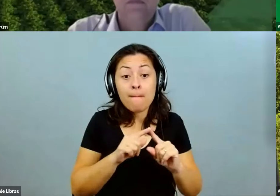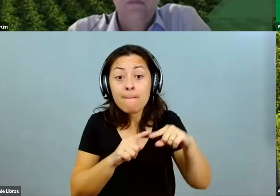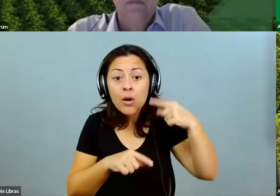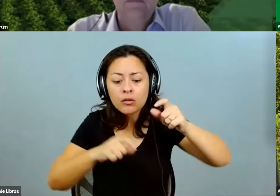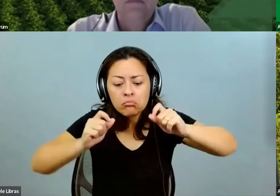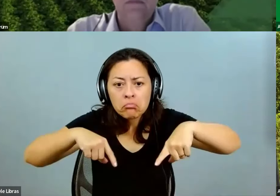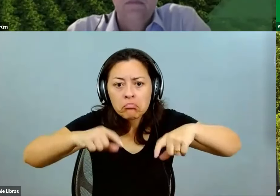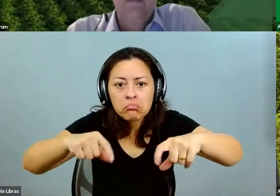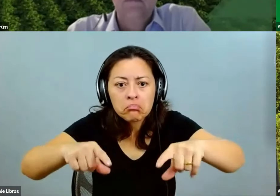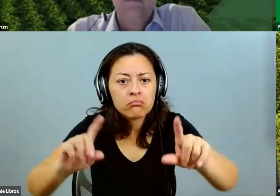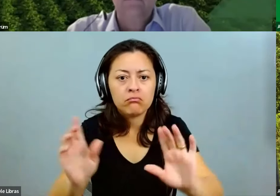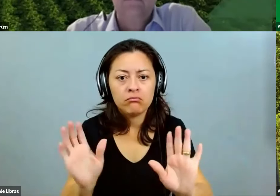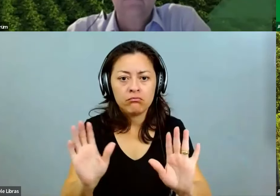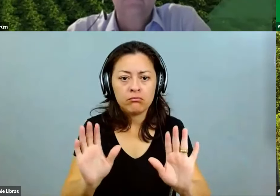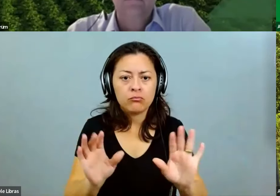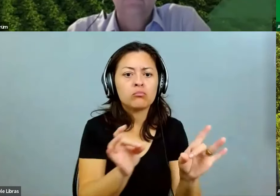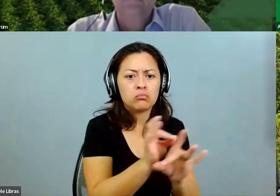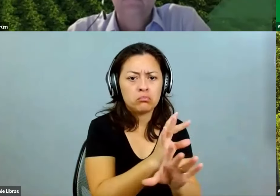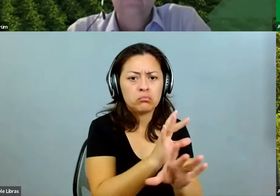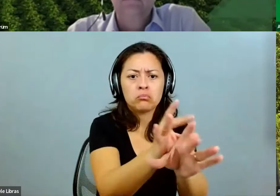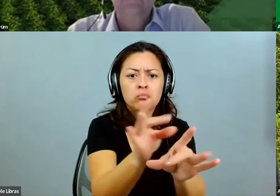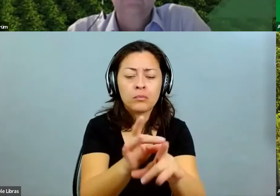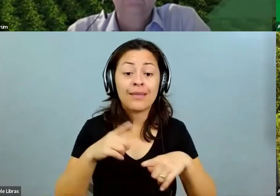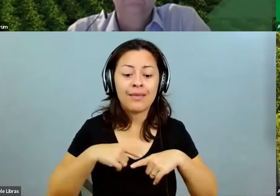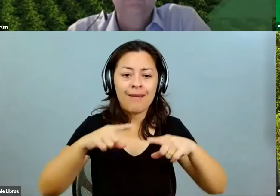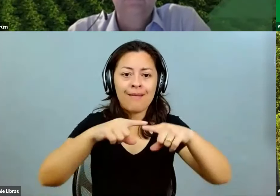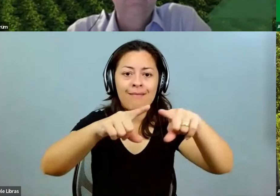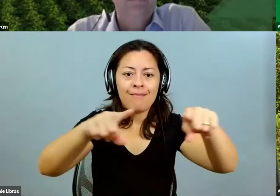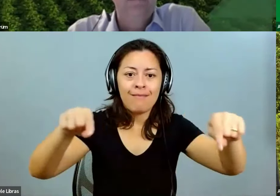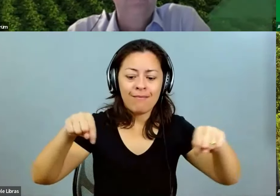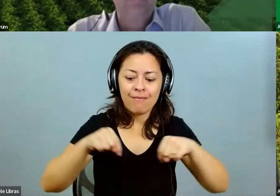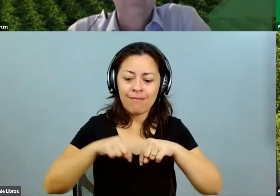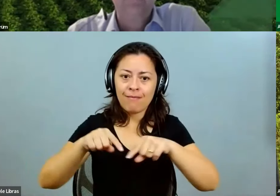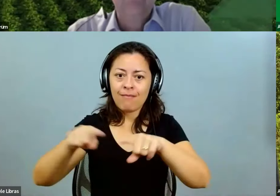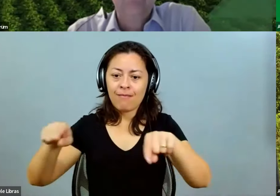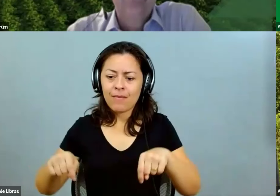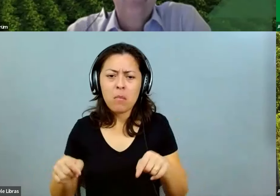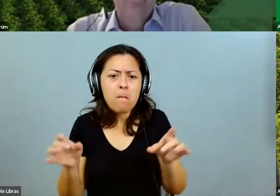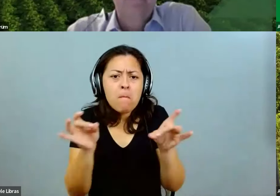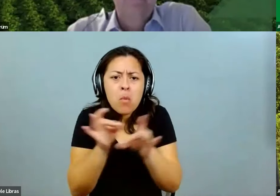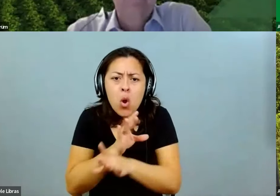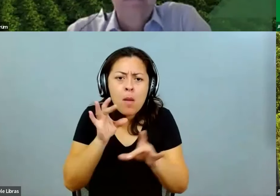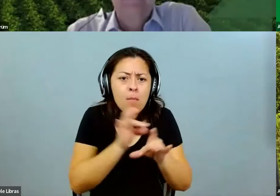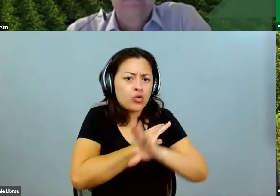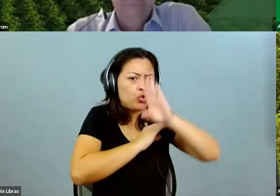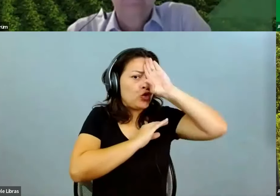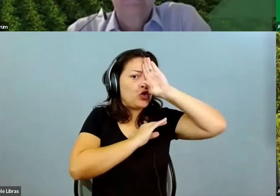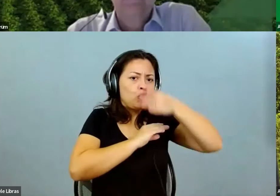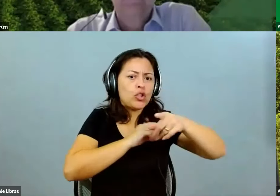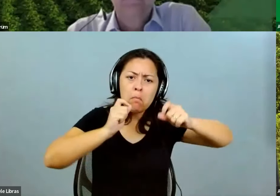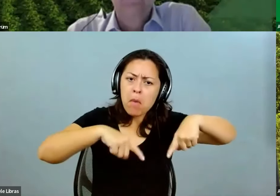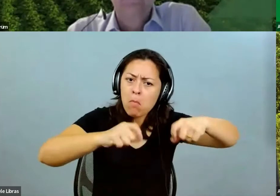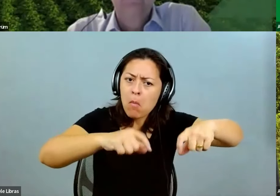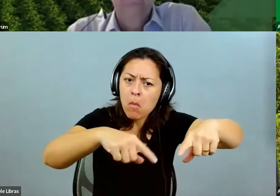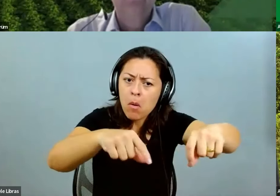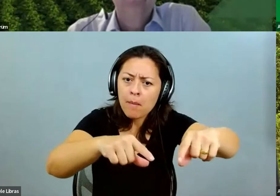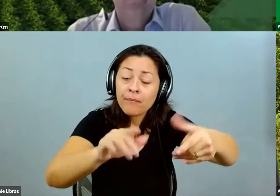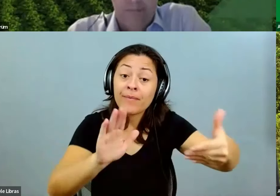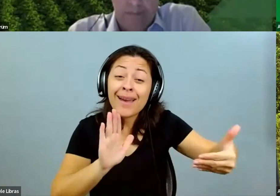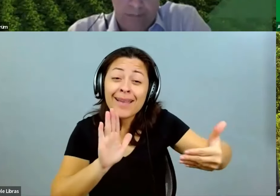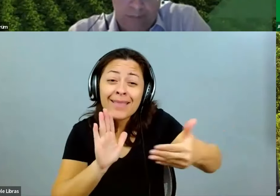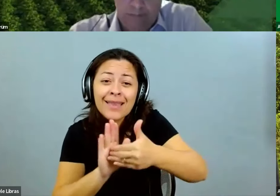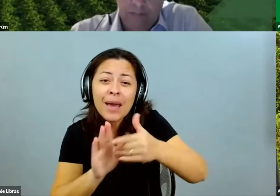a assumir áreas que já estão sendo operadas e de áreas maduras aí a gente dá para resumir assim até a metade do